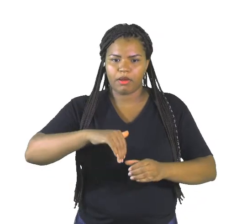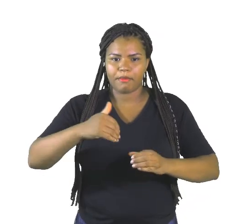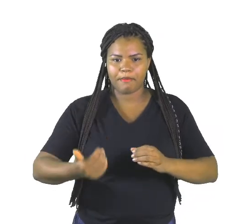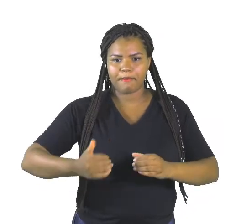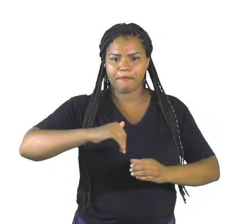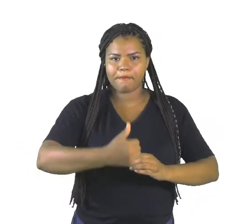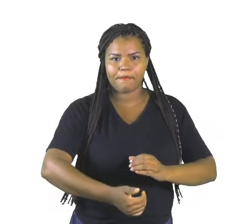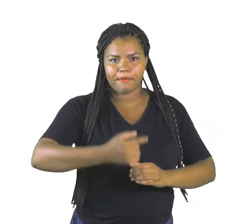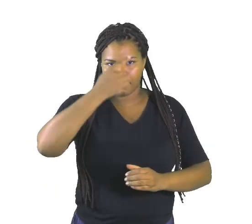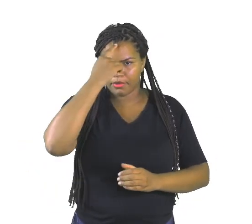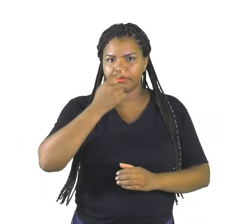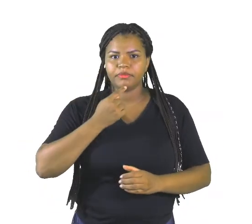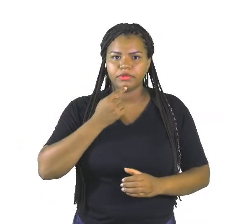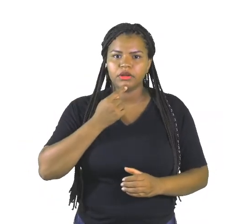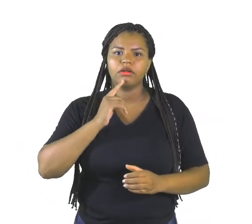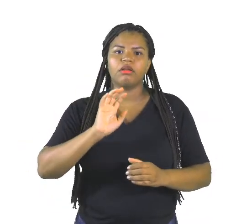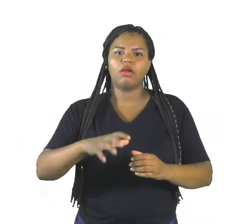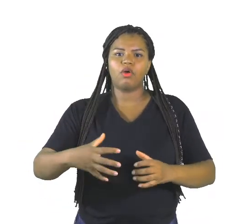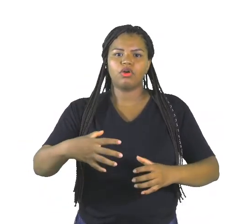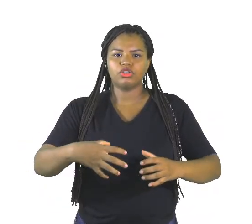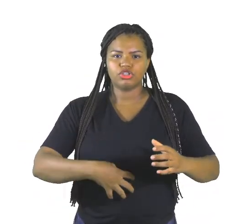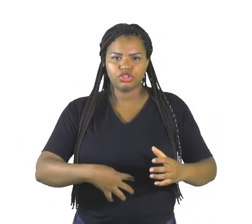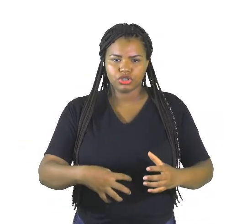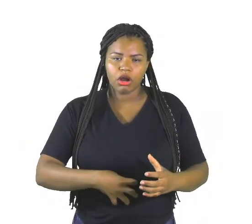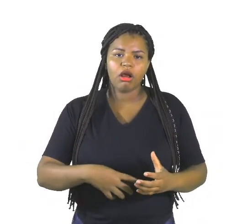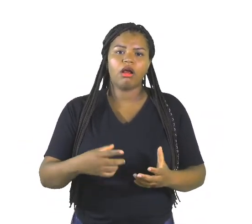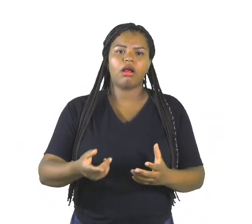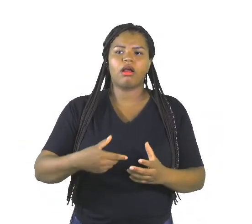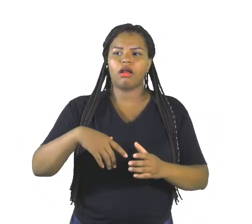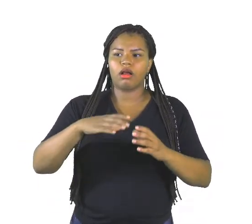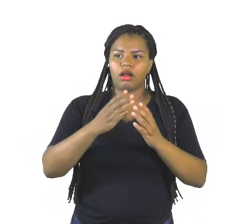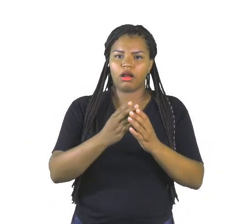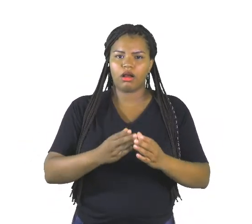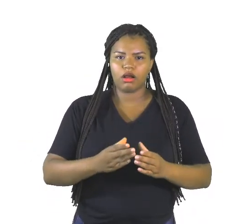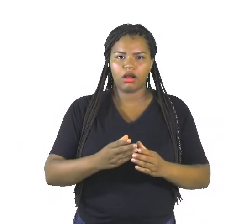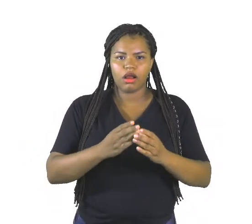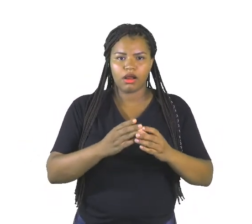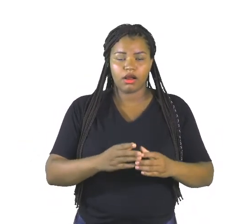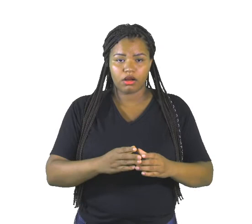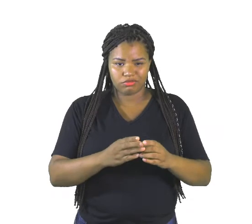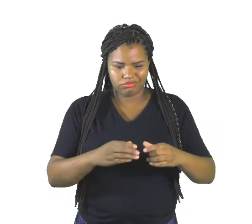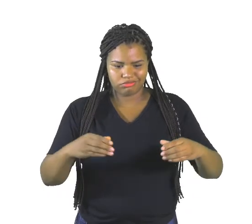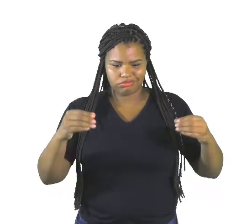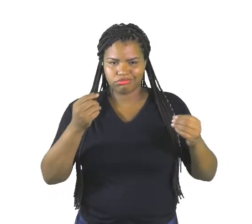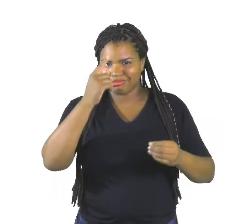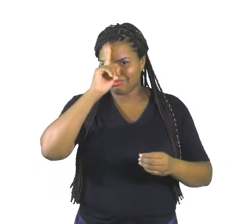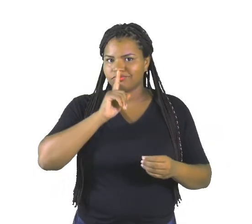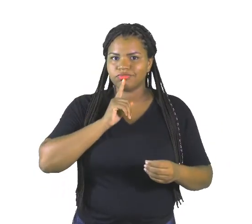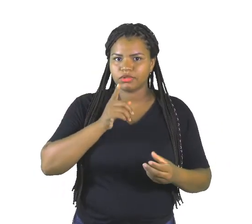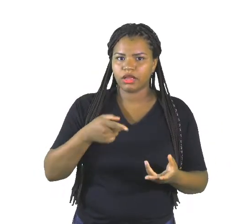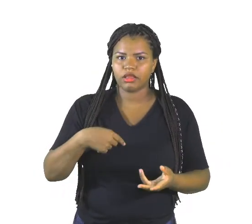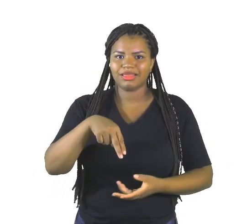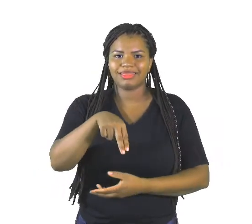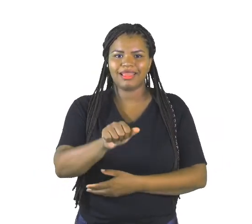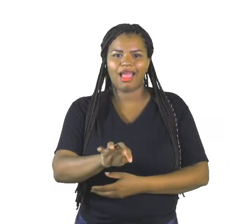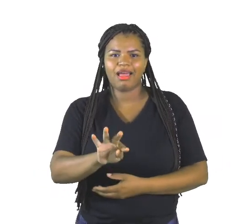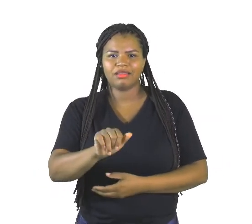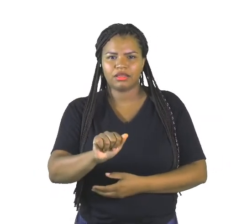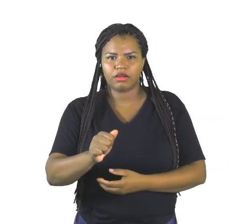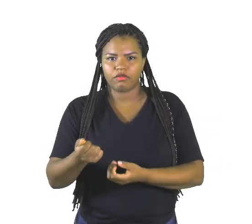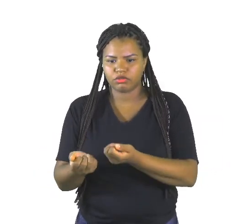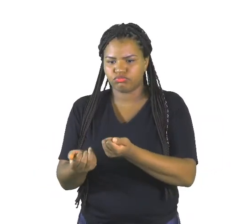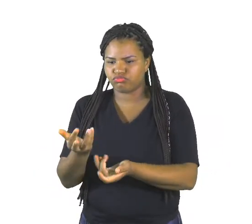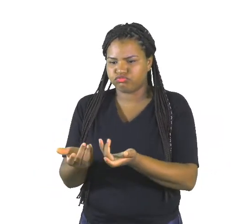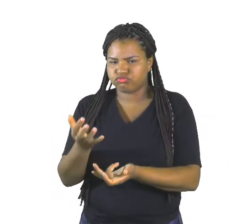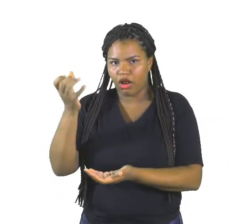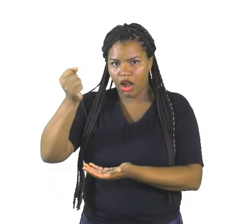melão, da jaca podem ser utilizadas. A nata, que é aquela parte que quando você esquenta o leite fica ali em